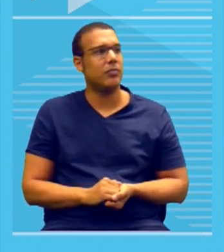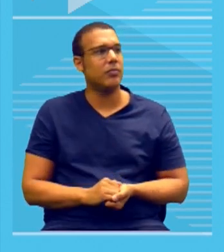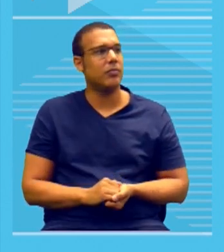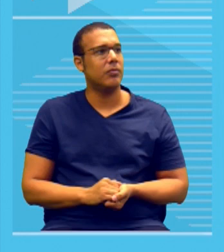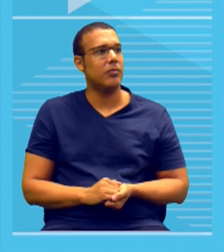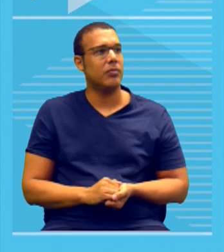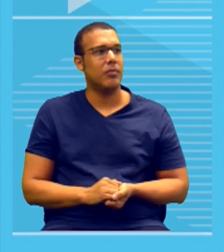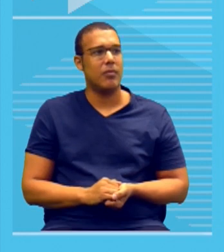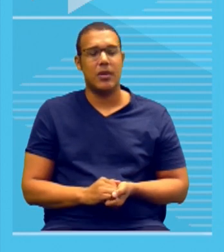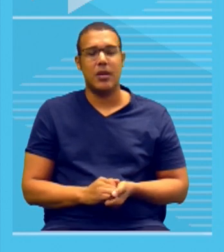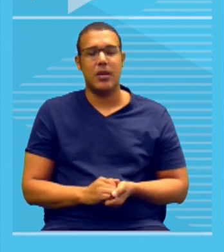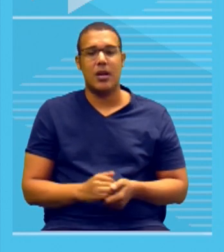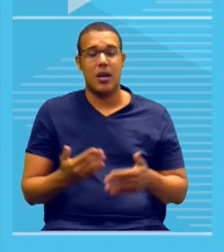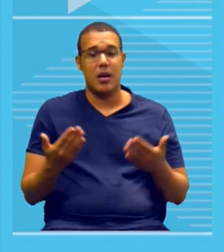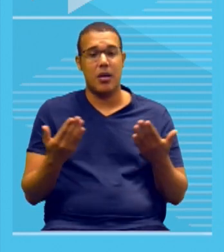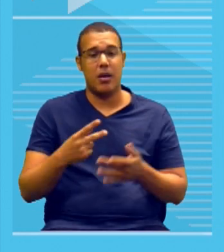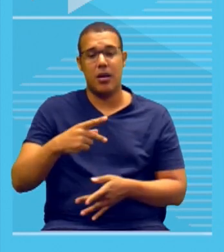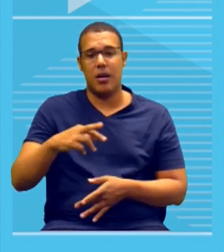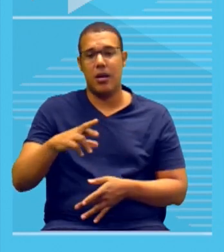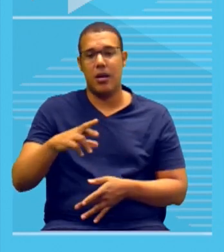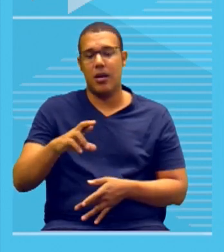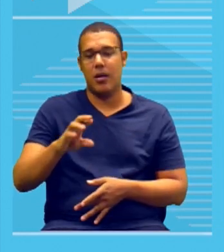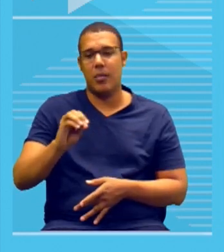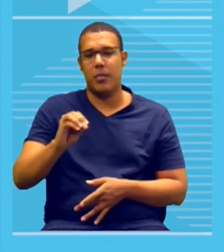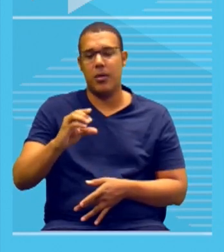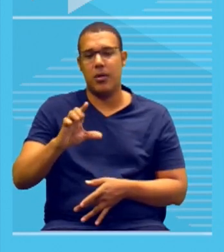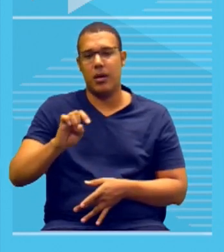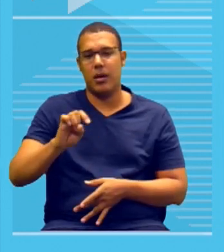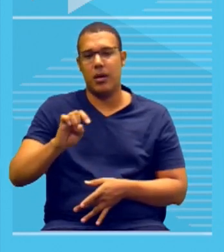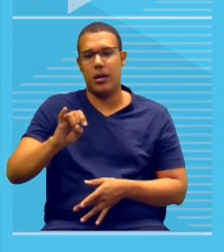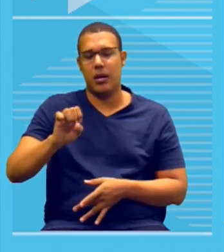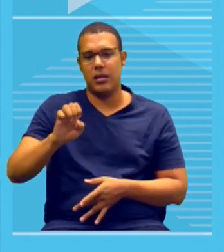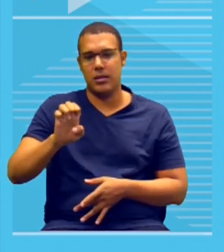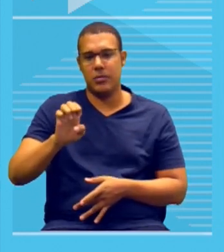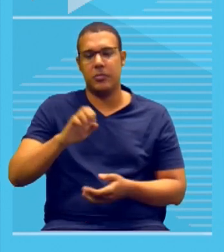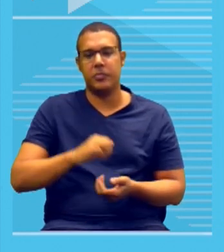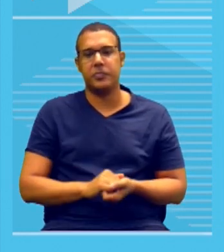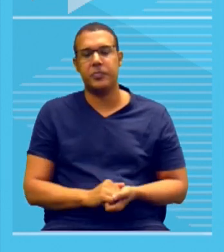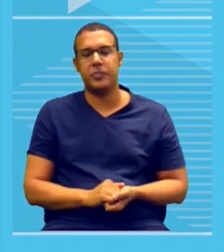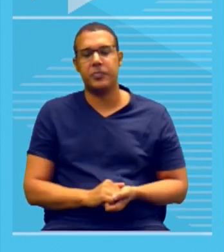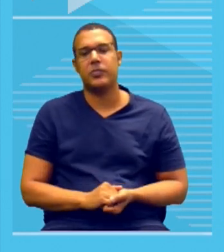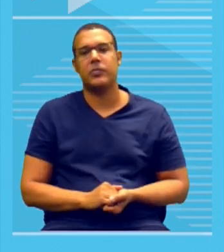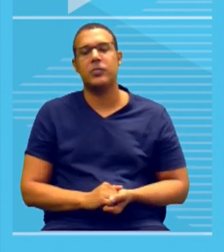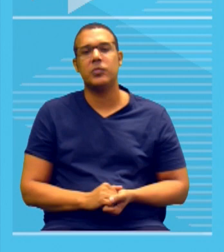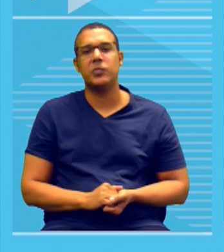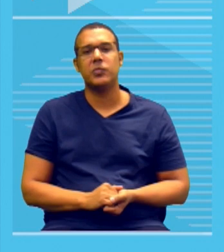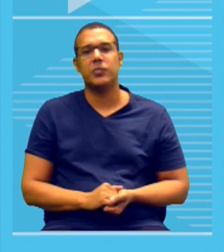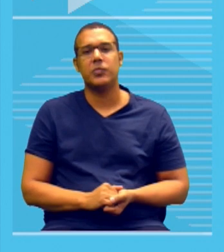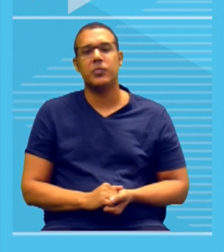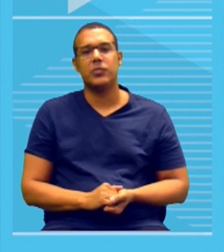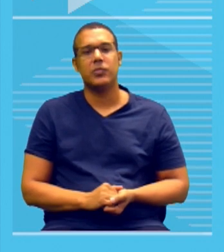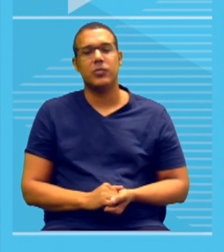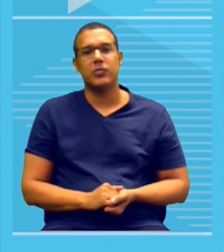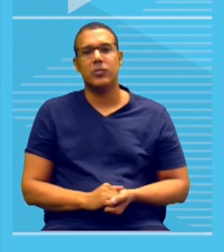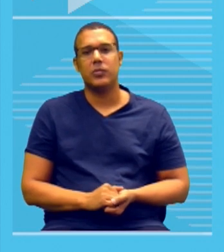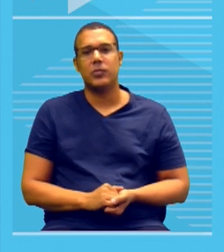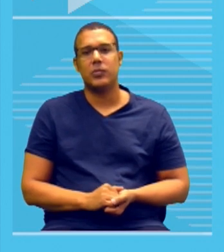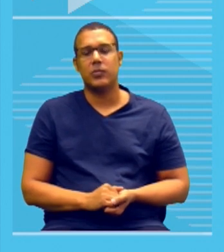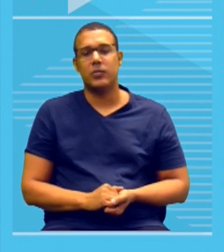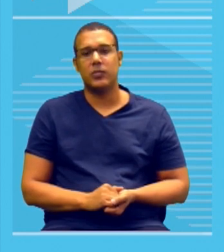casos de próclise tá bom tudo bem neste